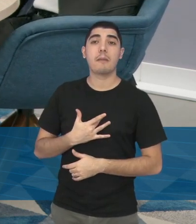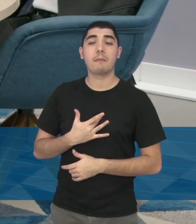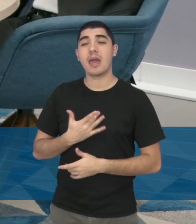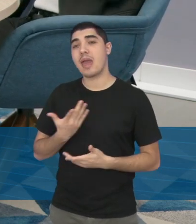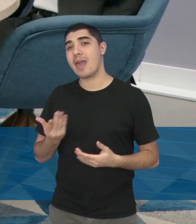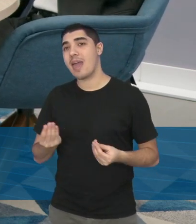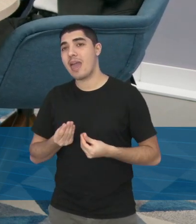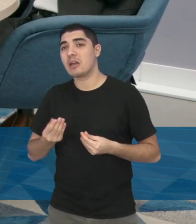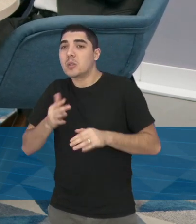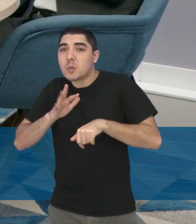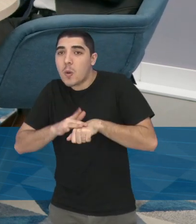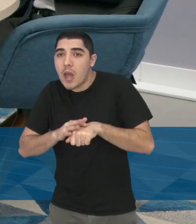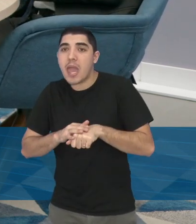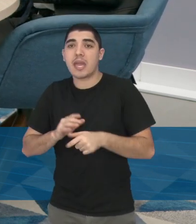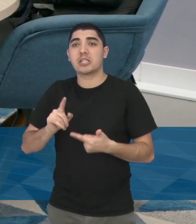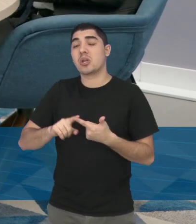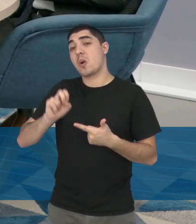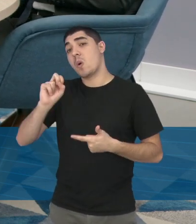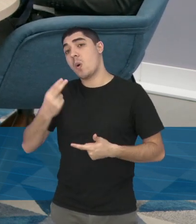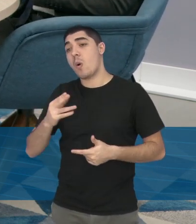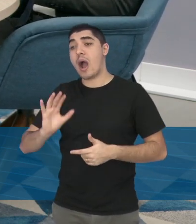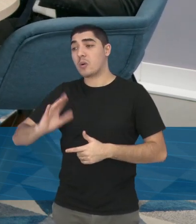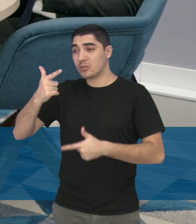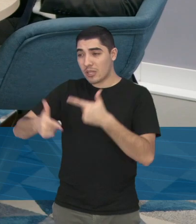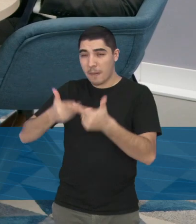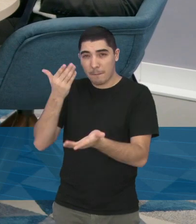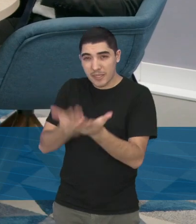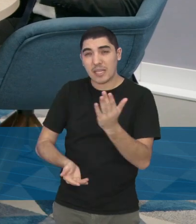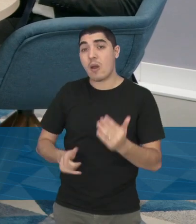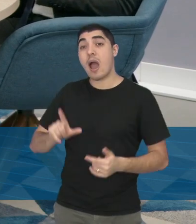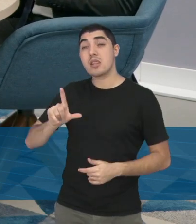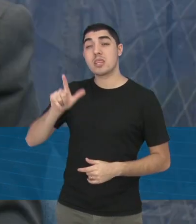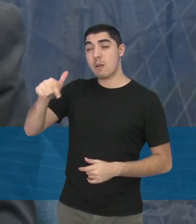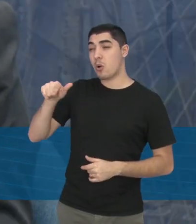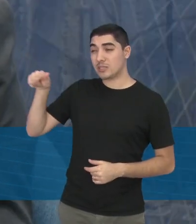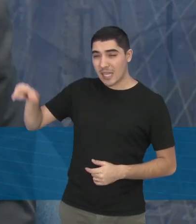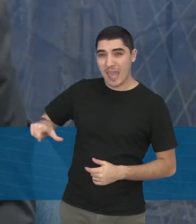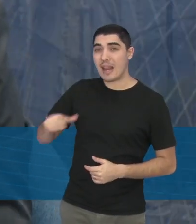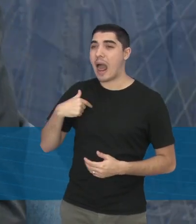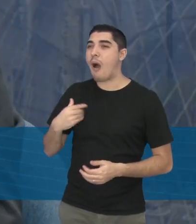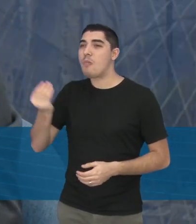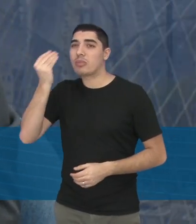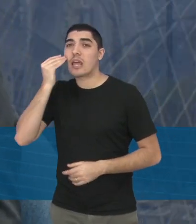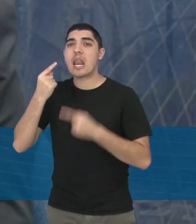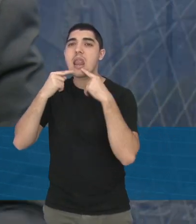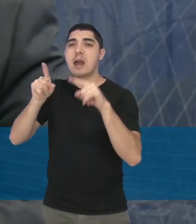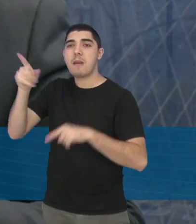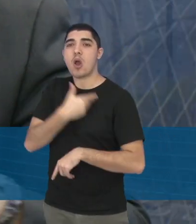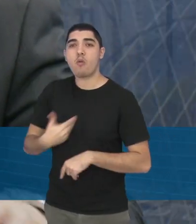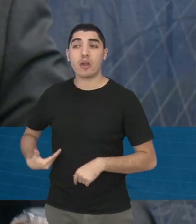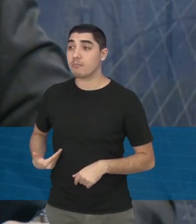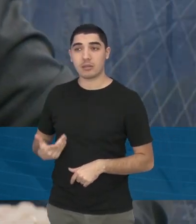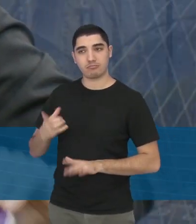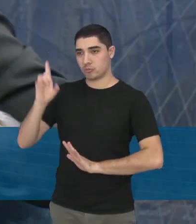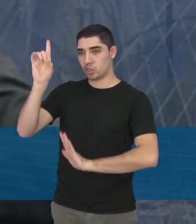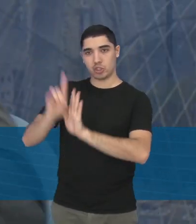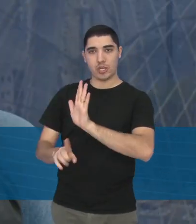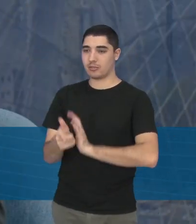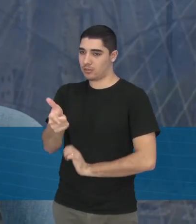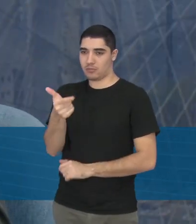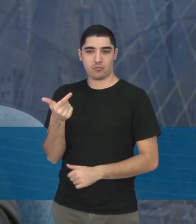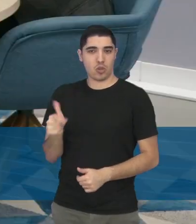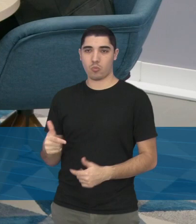numa rescisão que ele descobre que ele não tem direito a nada, e muitas vezes no afã ele não se atenta a isso, até mesmo porque é vendido para